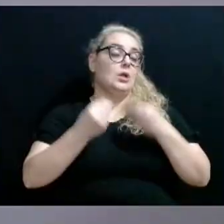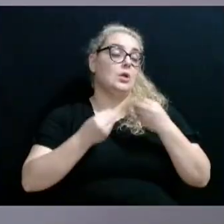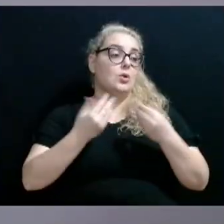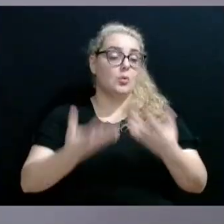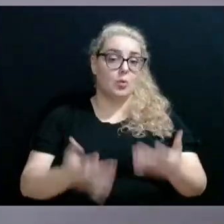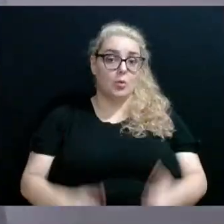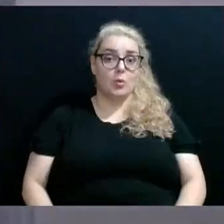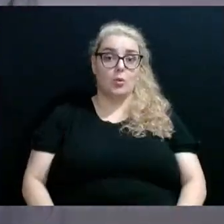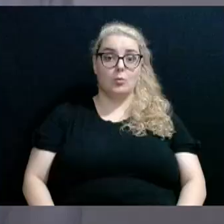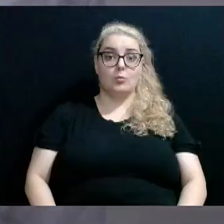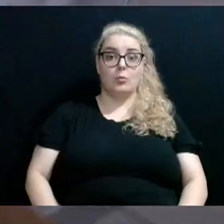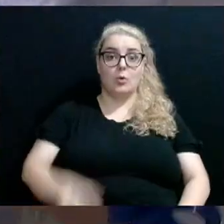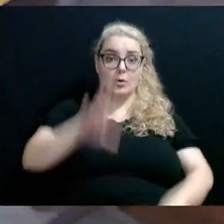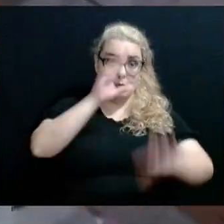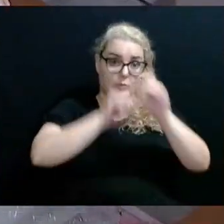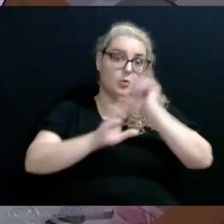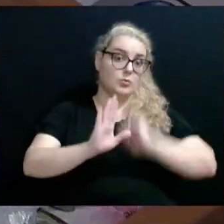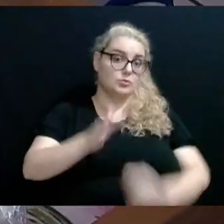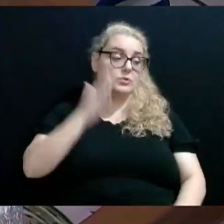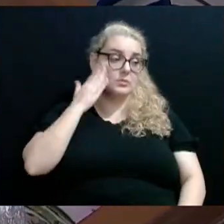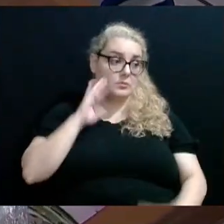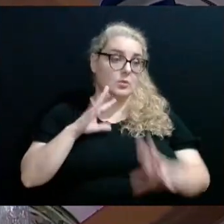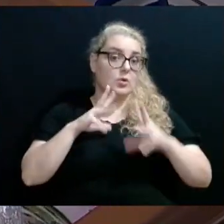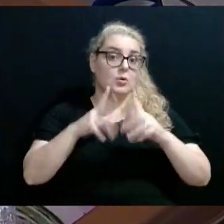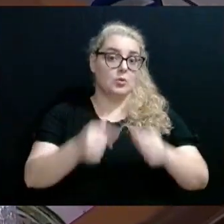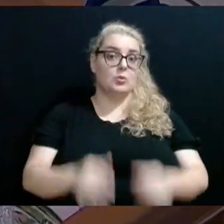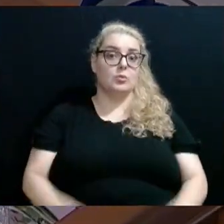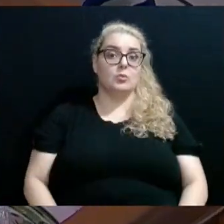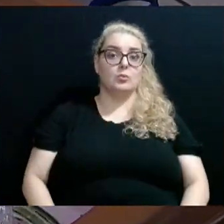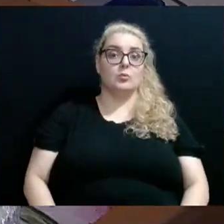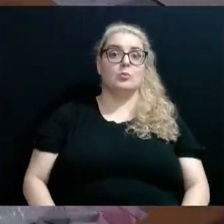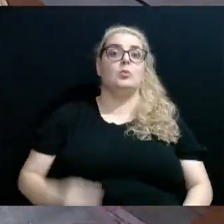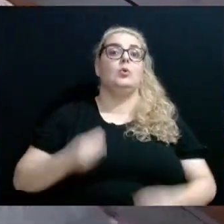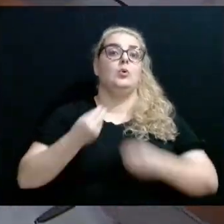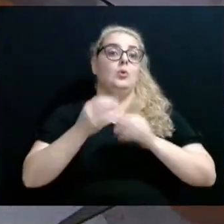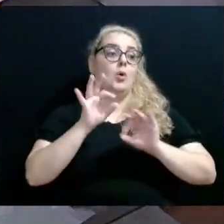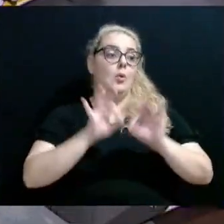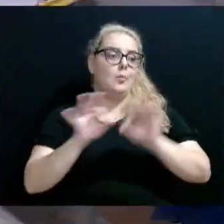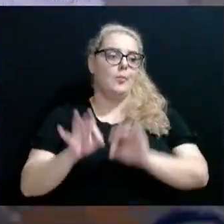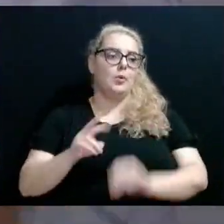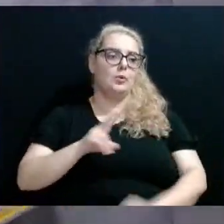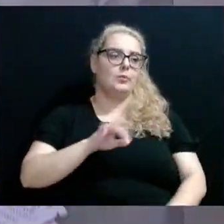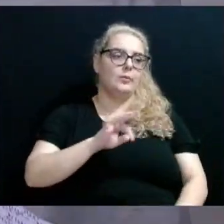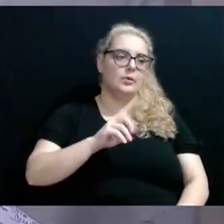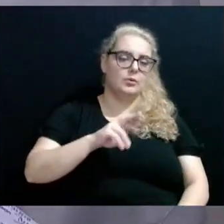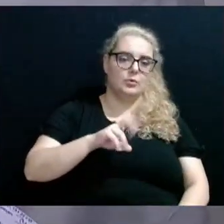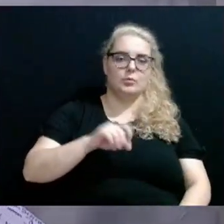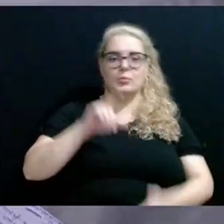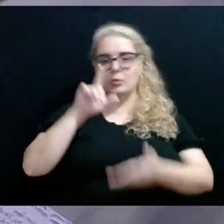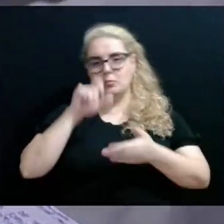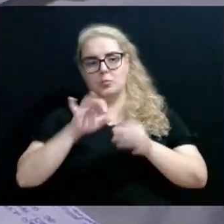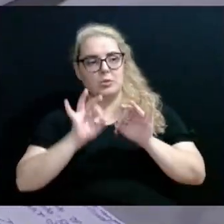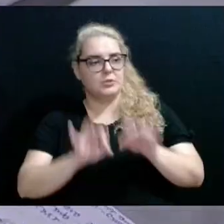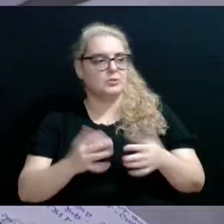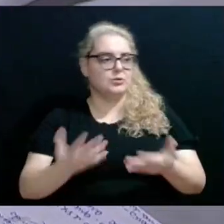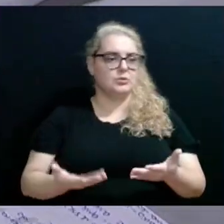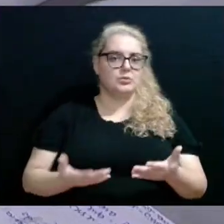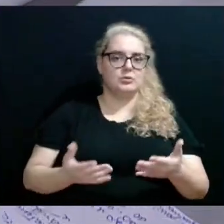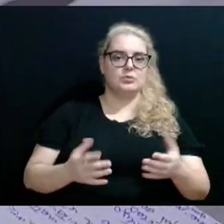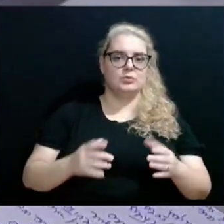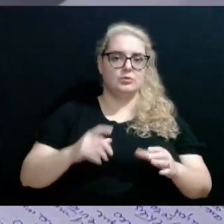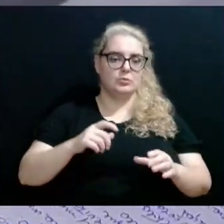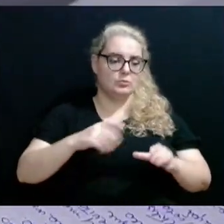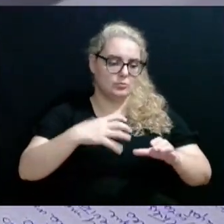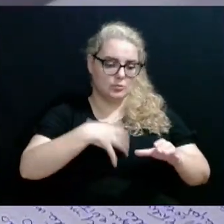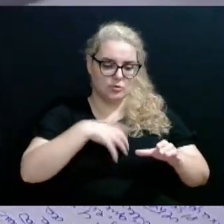aprendeu ou você já sabia tudo sobre como montar essa vitrine? Tirar as fotos corretas, na posição correta,